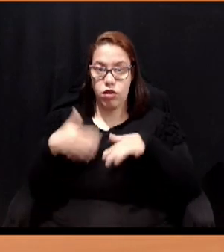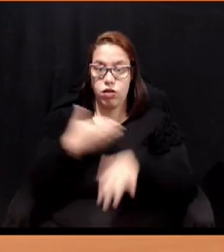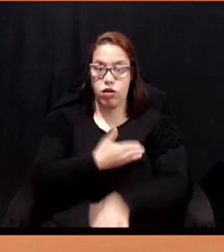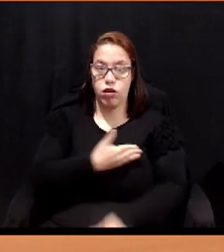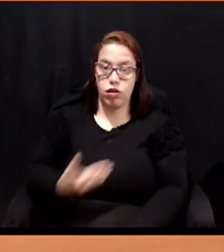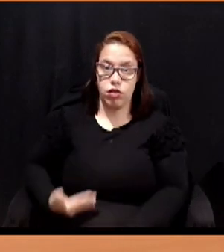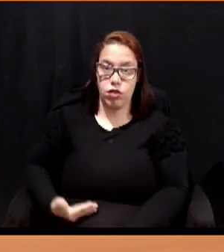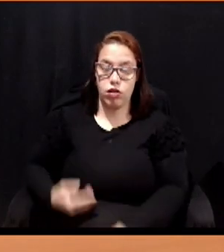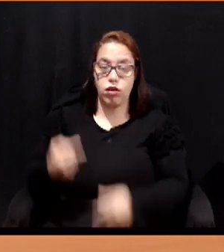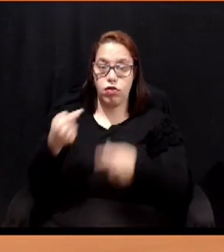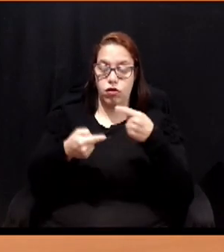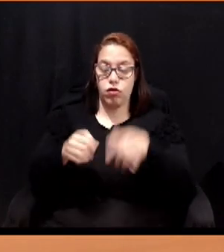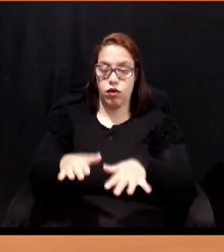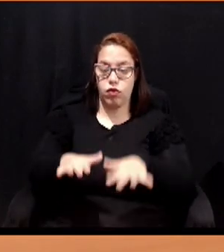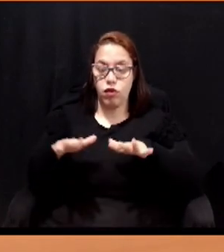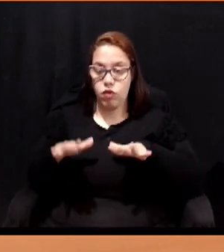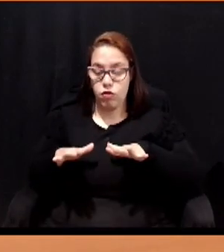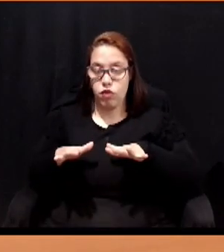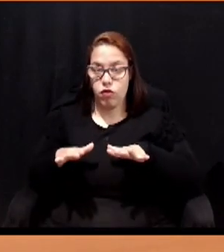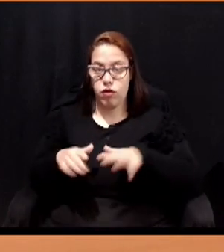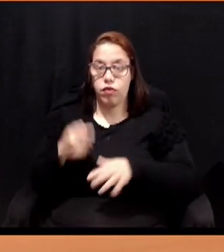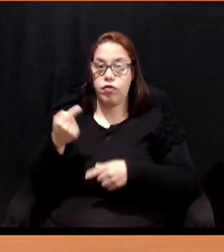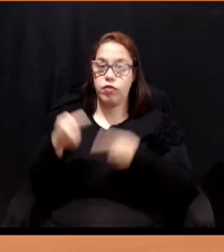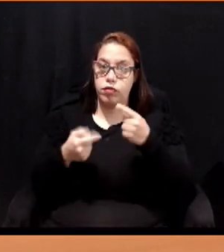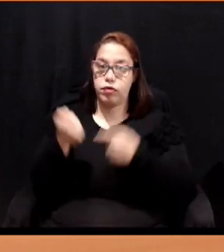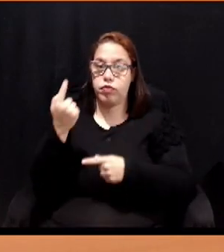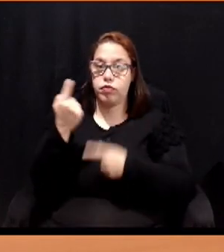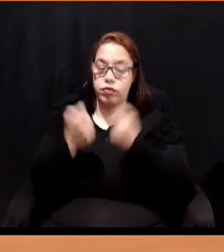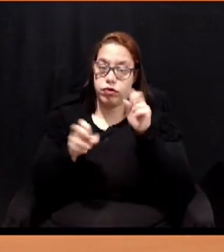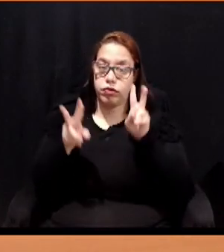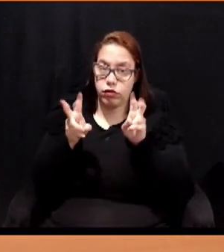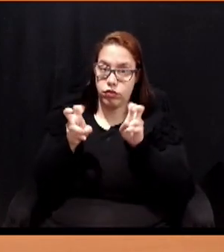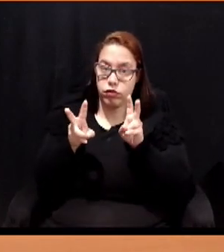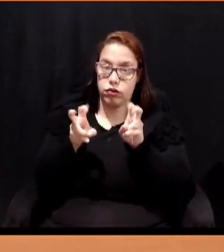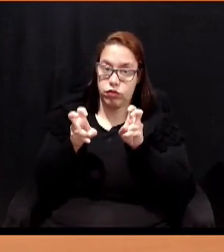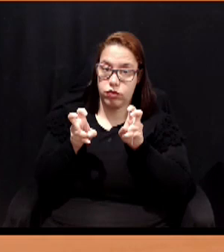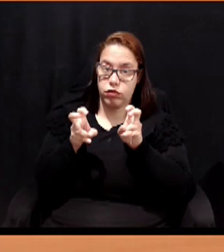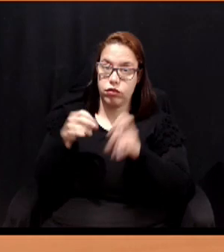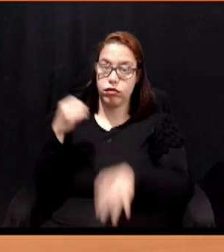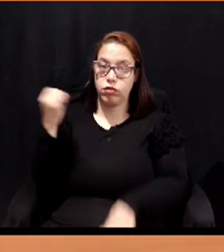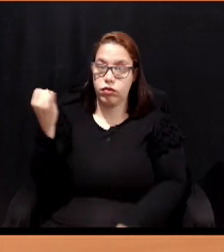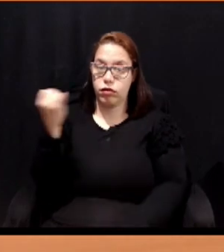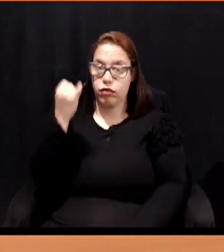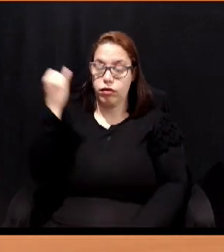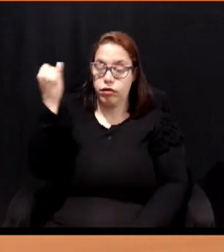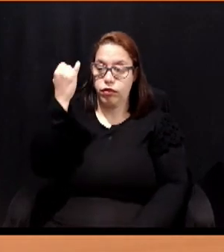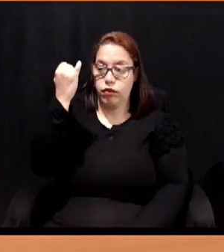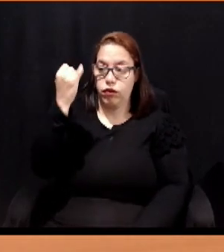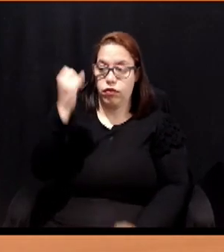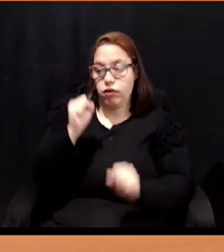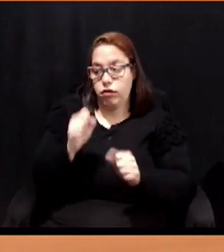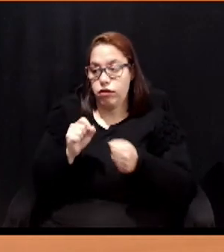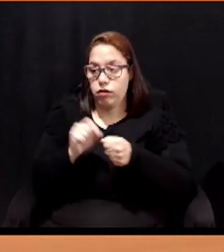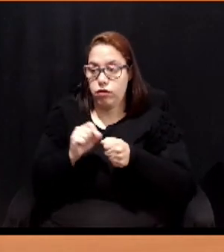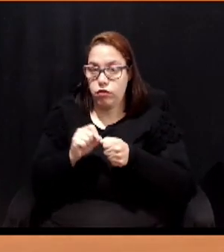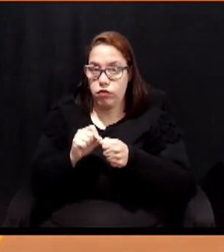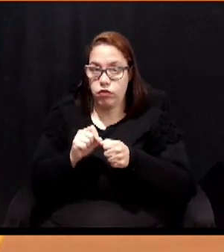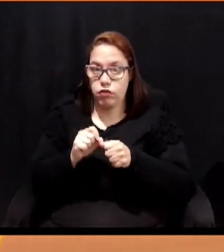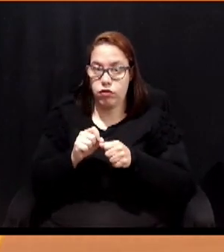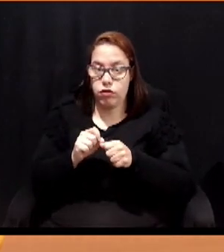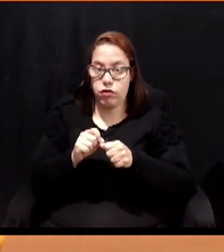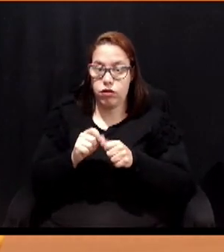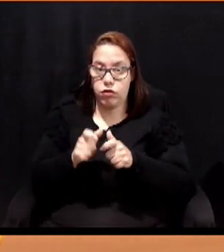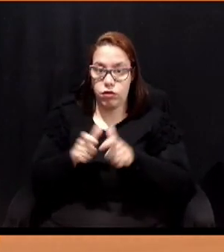debates públicos, se tiver alguma temática, né, de extrema importância para a gente fazer mais amplamente, publicado no